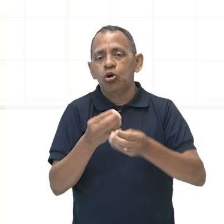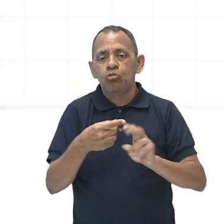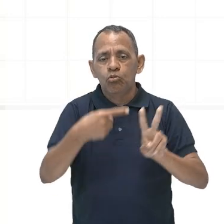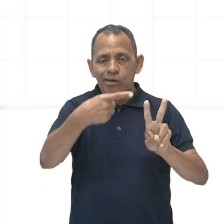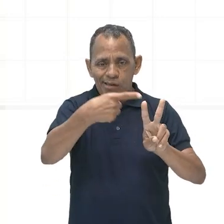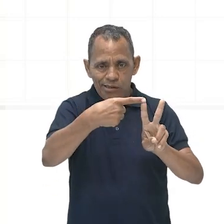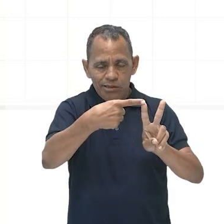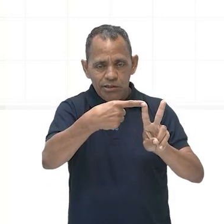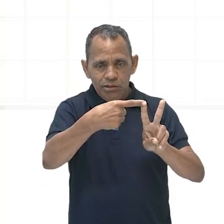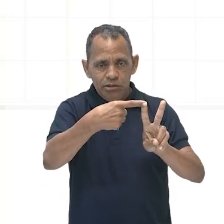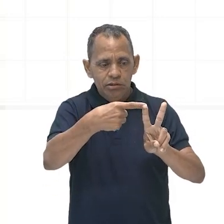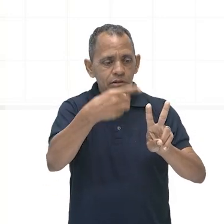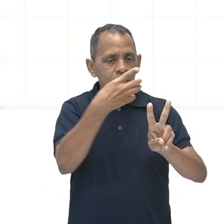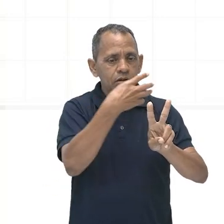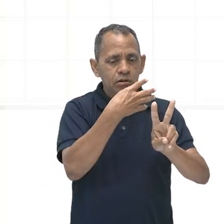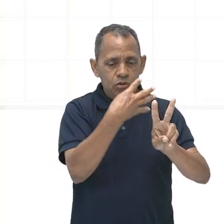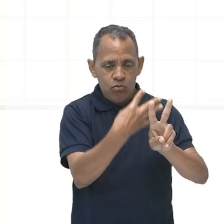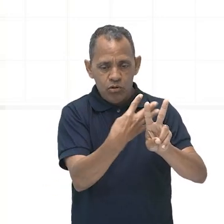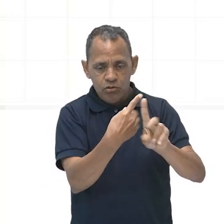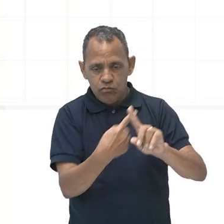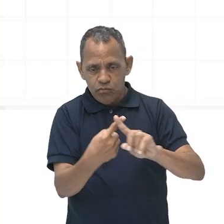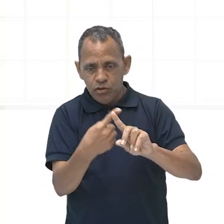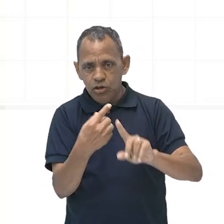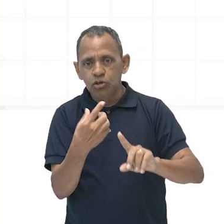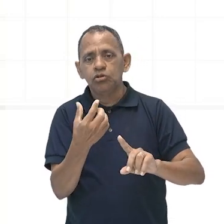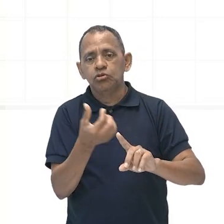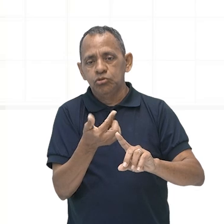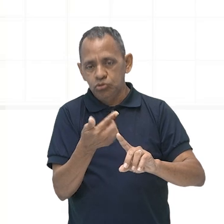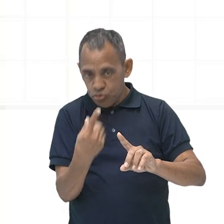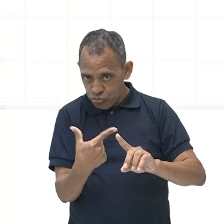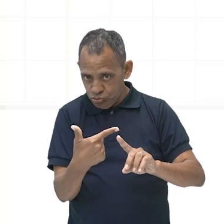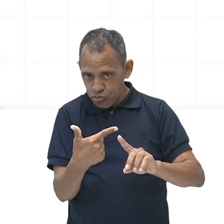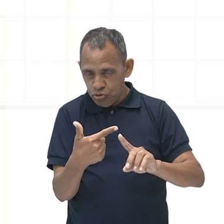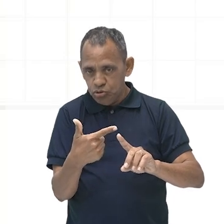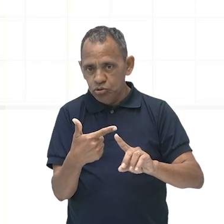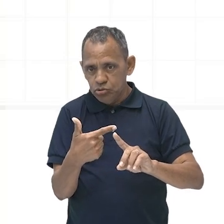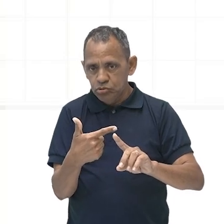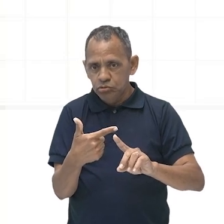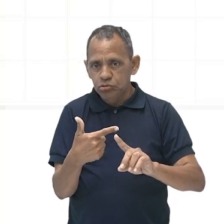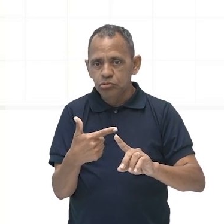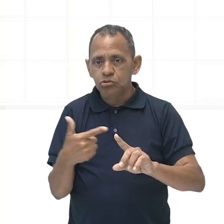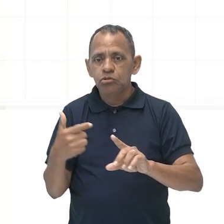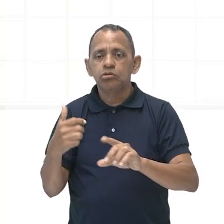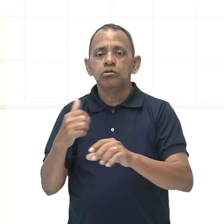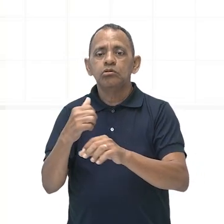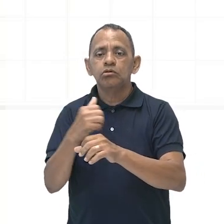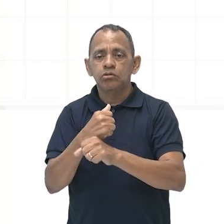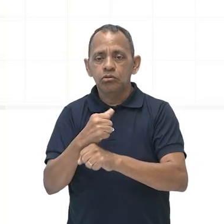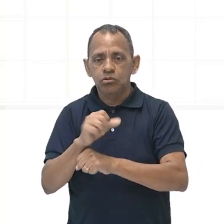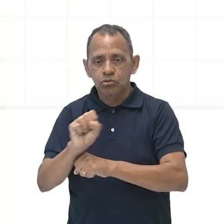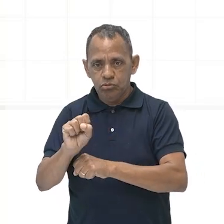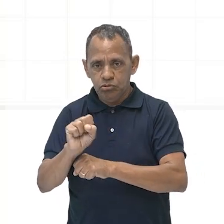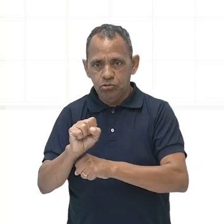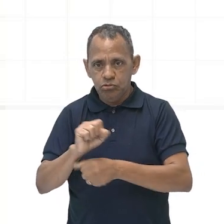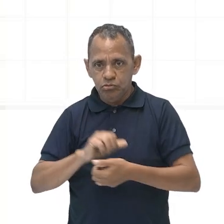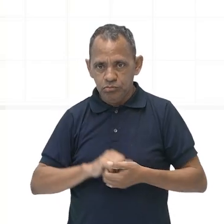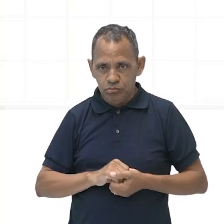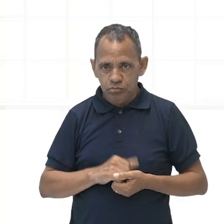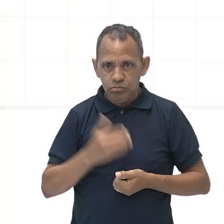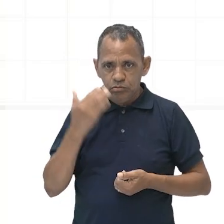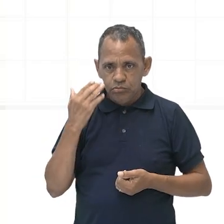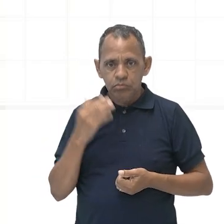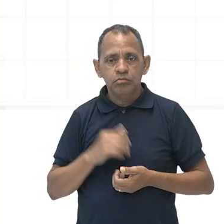raiz 4 vezes 2, 8, de 11 elevado a 8. Opa! Aqui eu já sei, pela propriedade